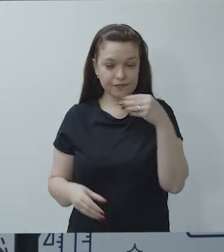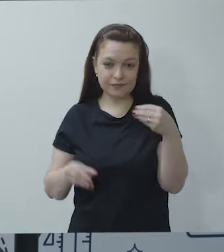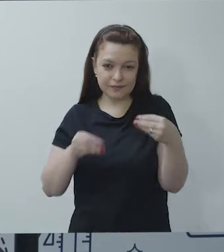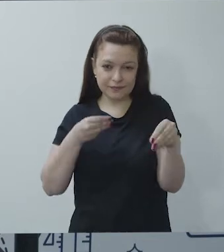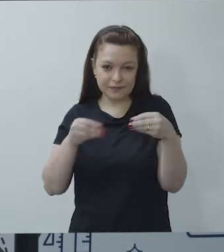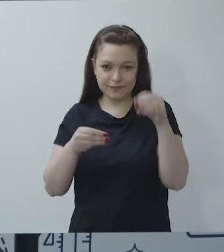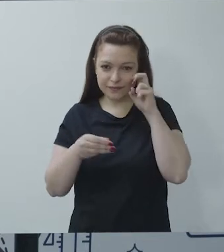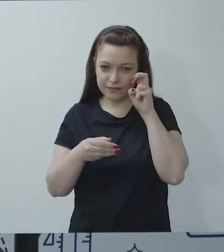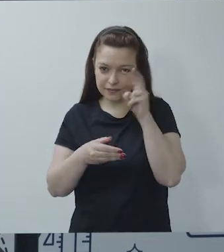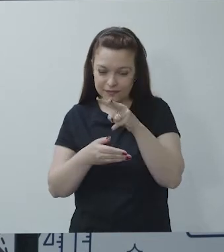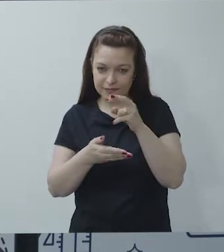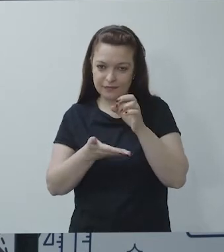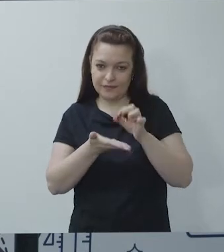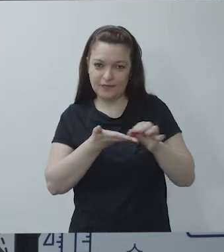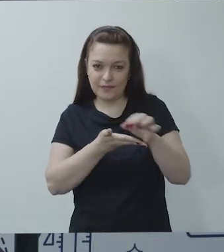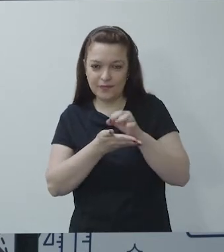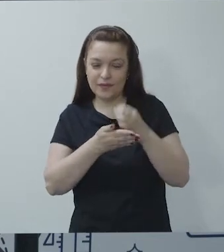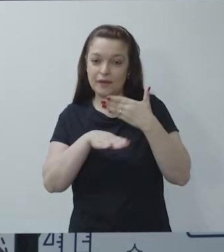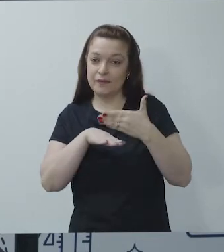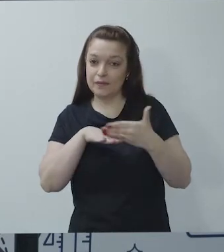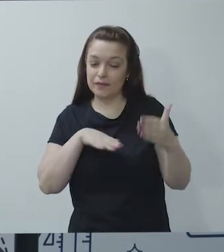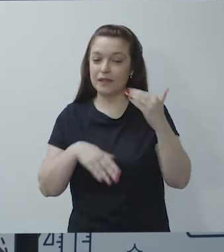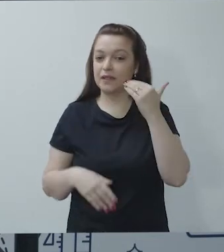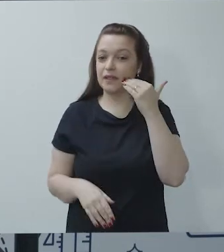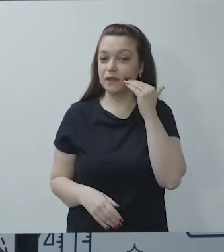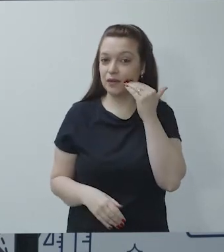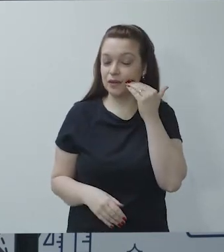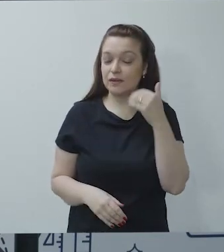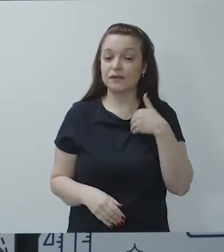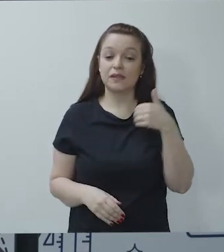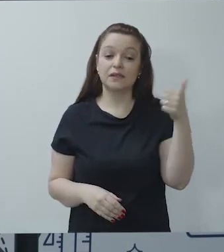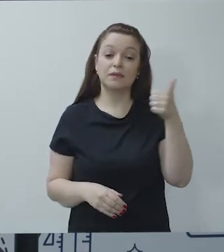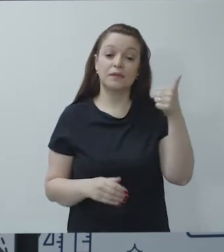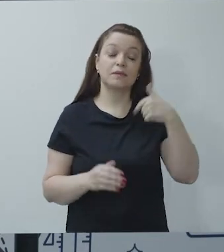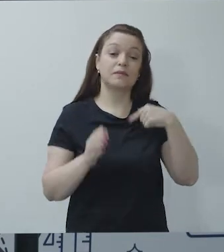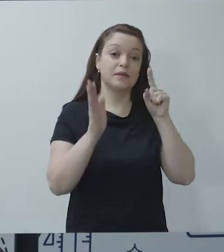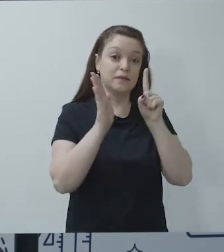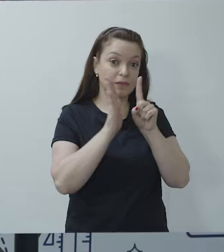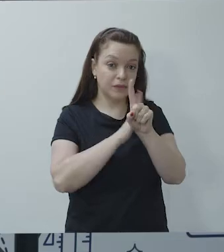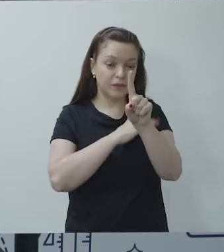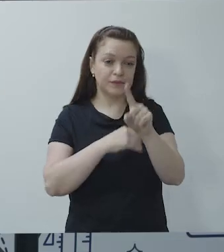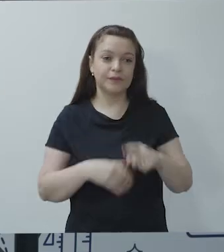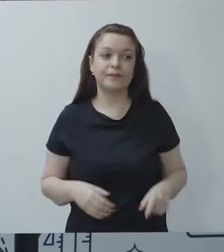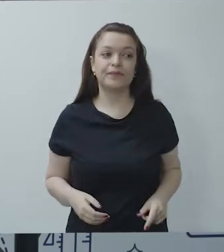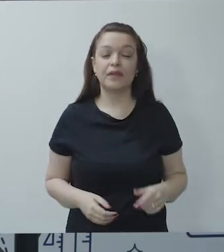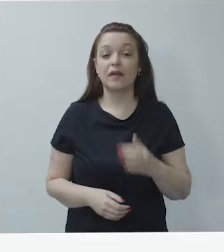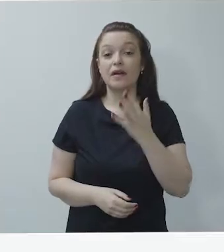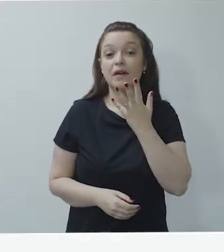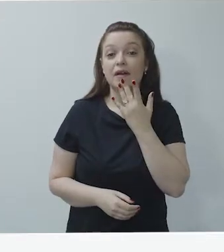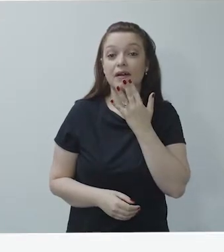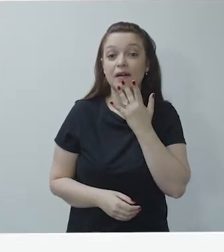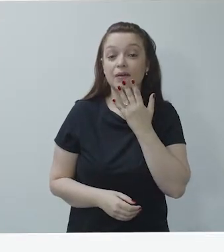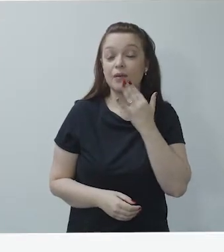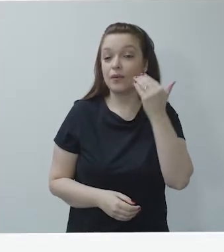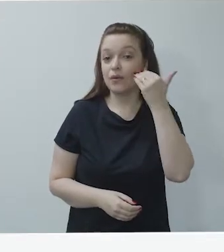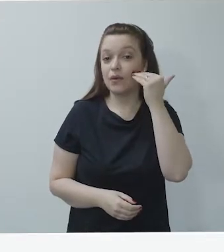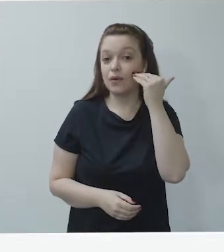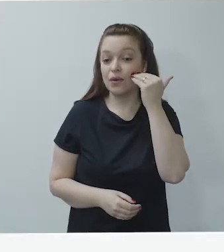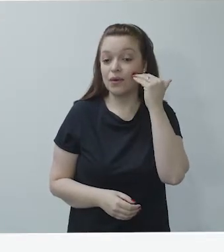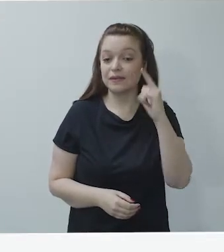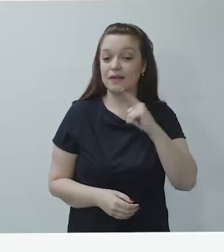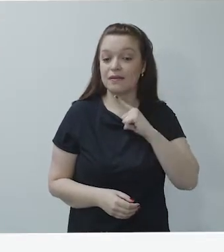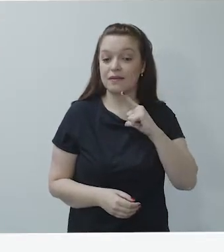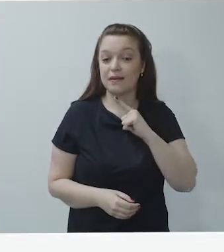Olharam bem o pacotinho lá com as miçangas rosas e brancas? Então, a minha primeira pergunta é: a cor rosa